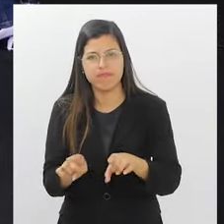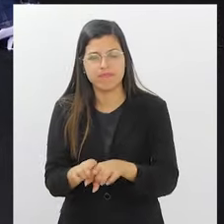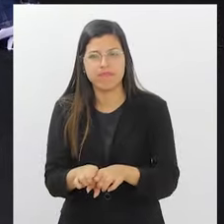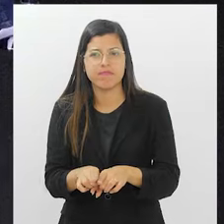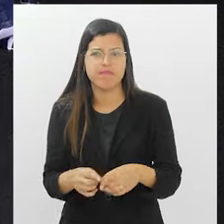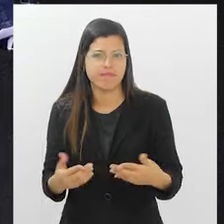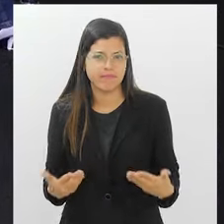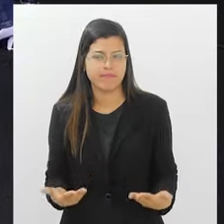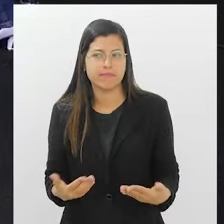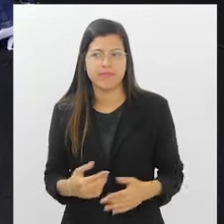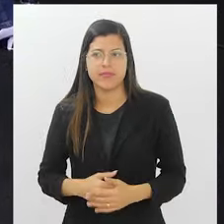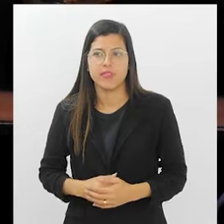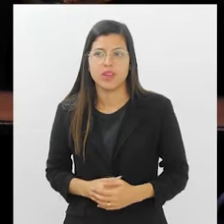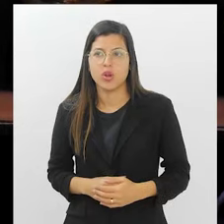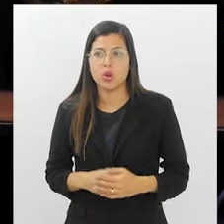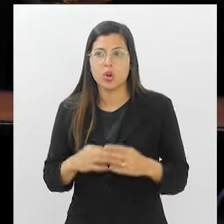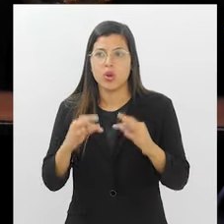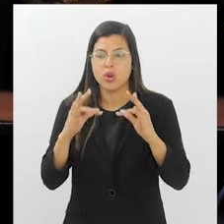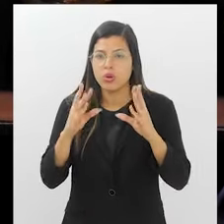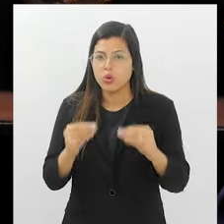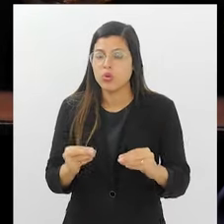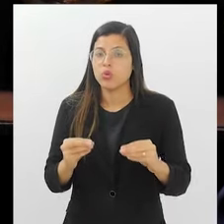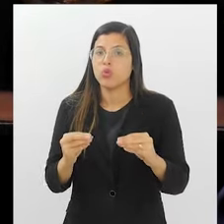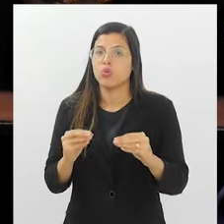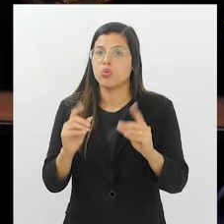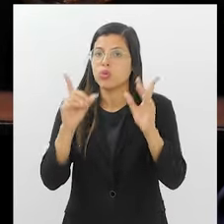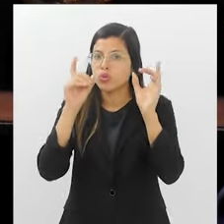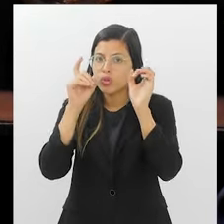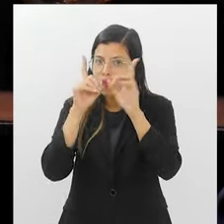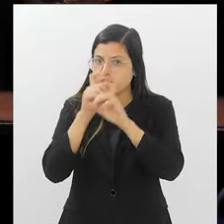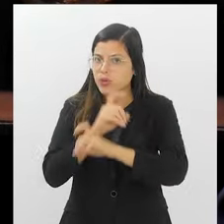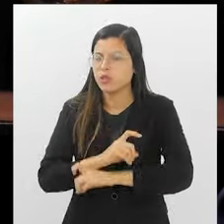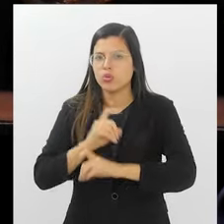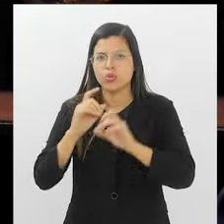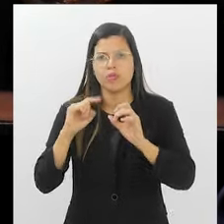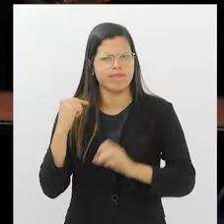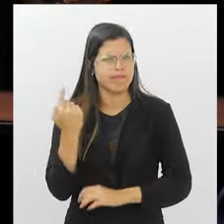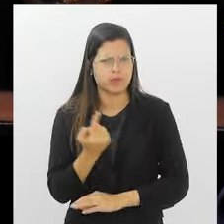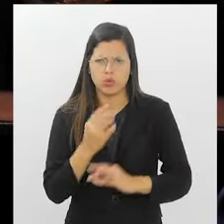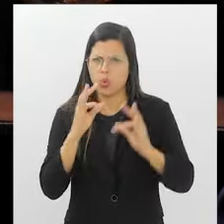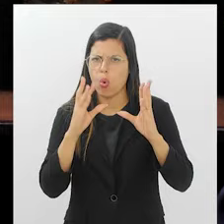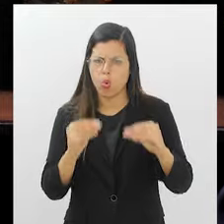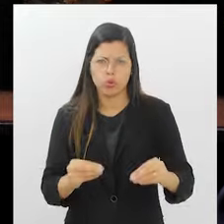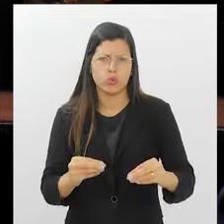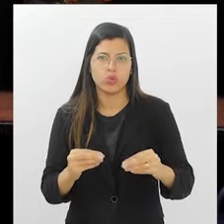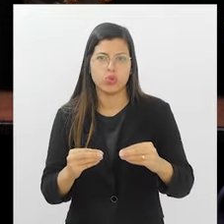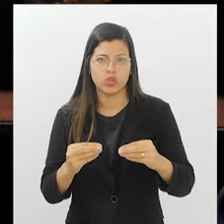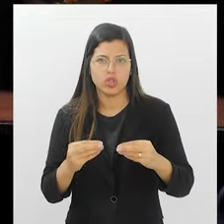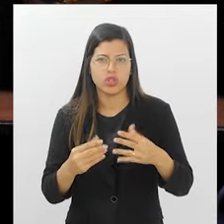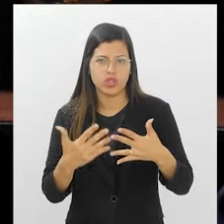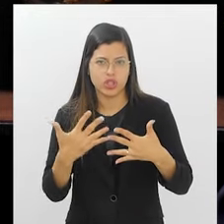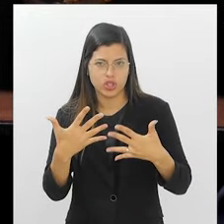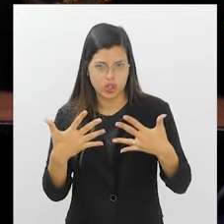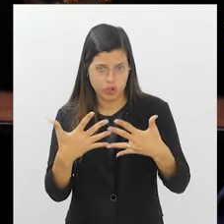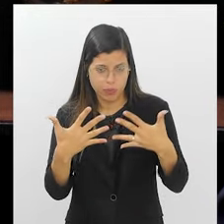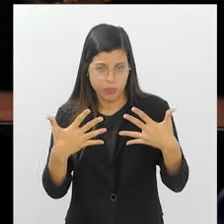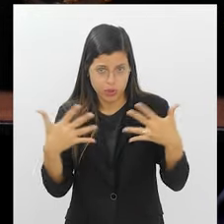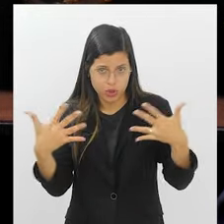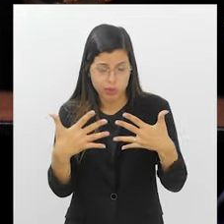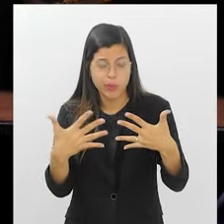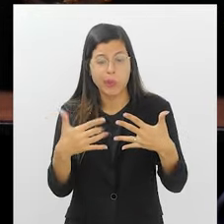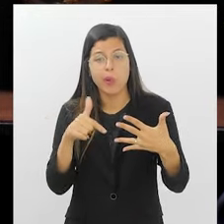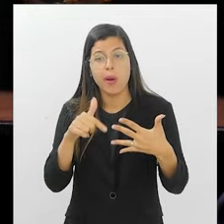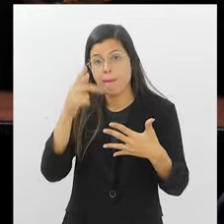muitos... exatamente. Então, tudo aquilo que foi muito difícil para todos nós, né, típicos, para